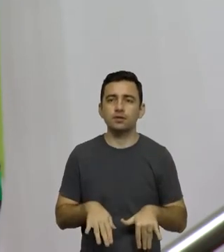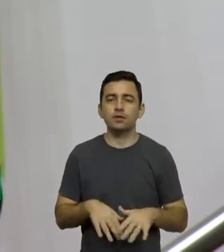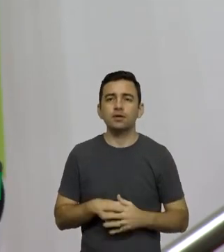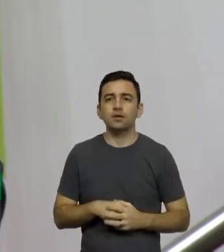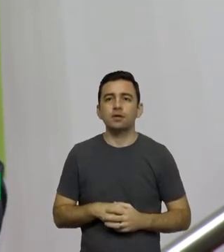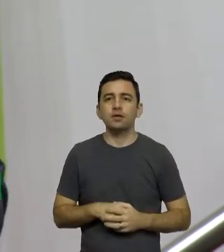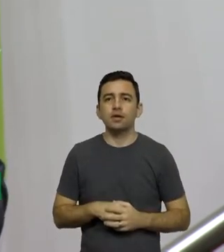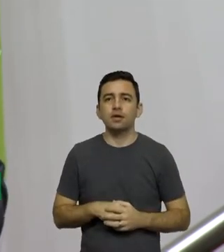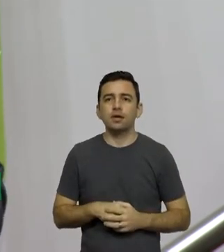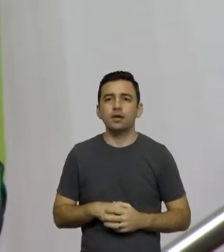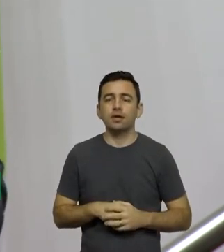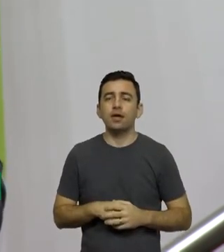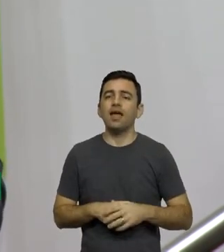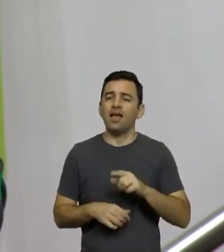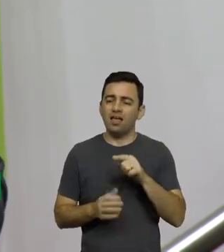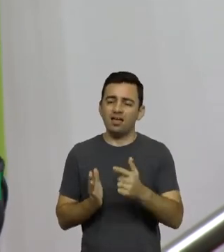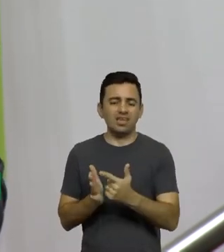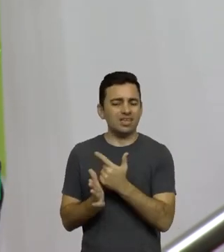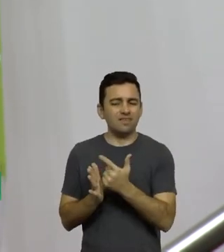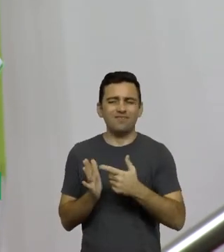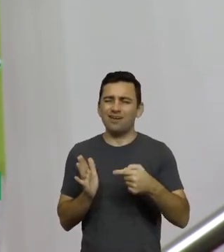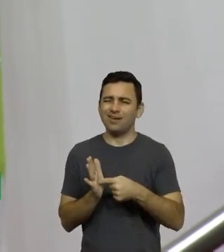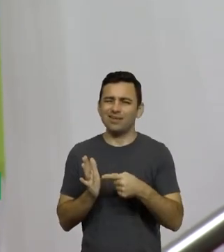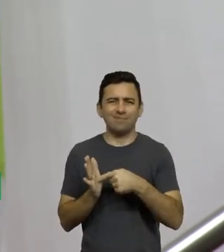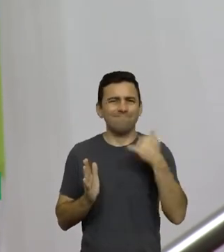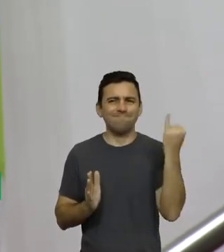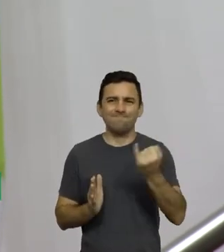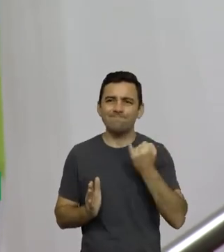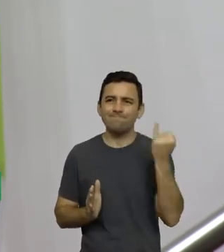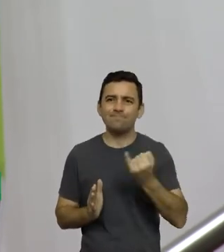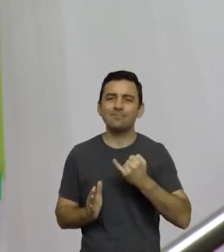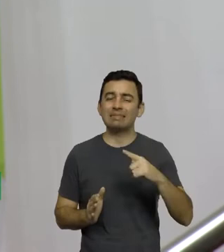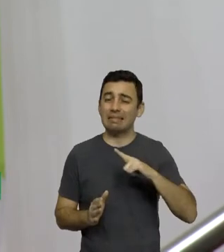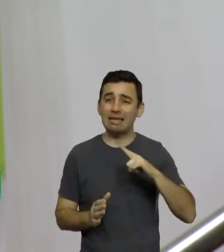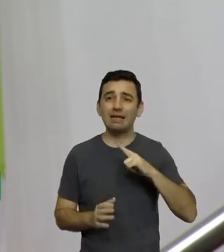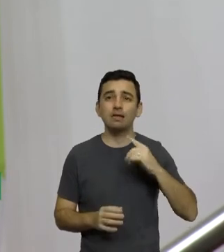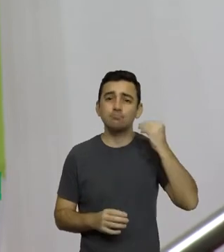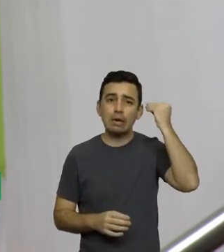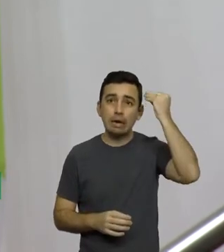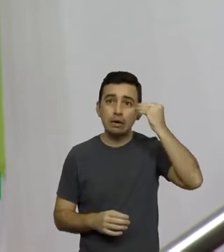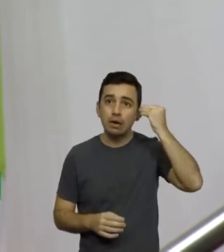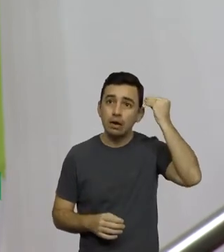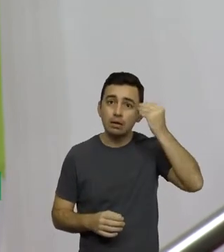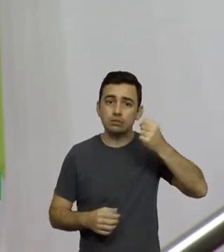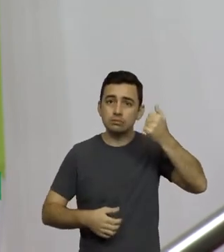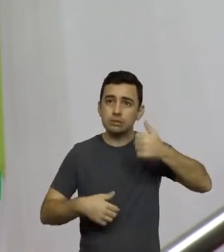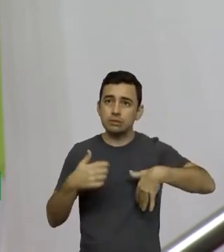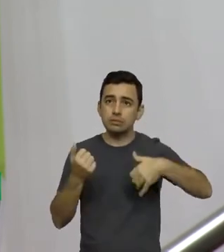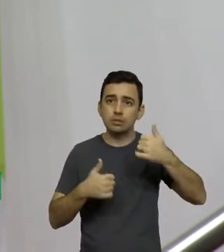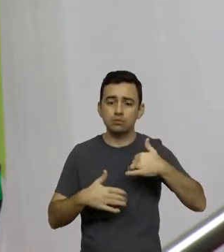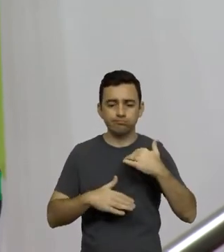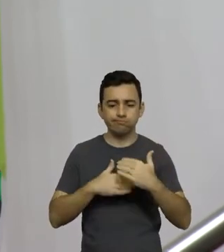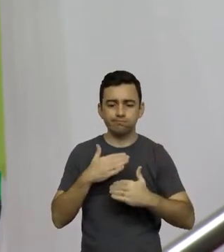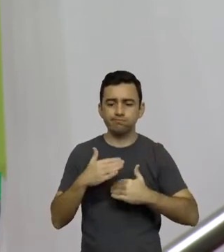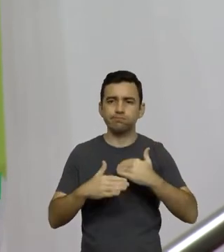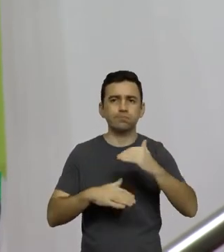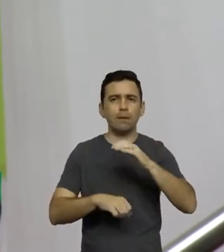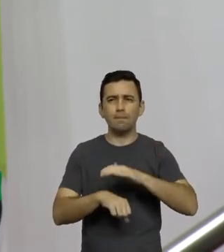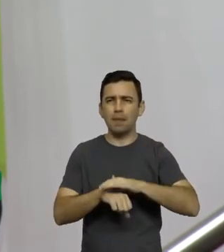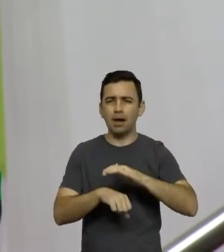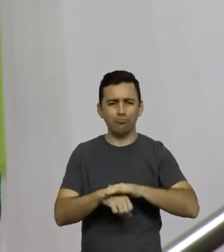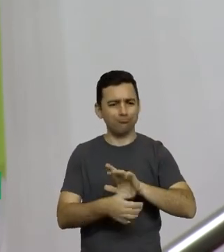livro altamente importante, que traz essa experiência toda, construída por muitas